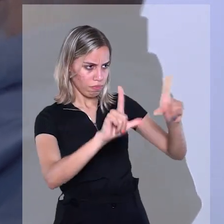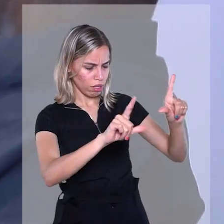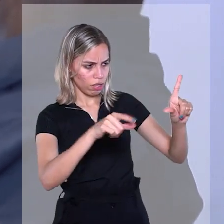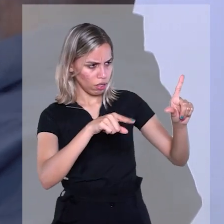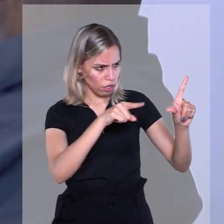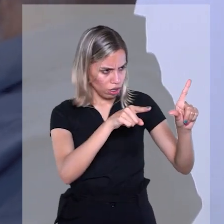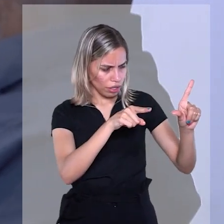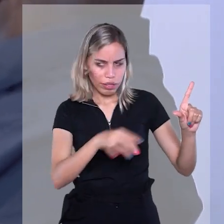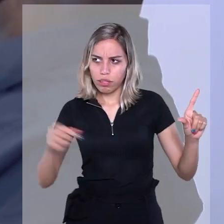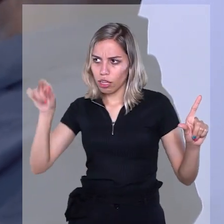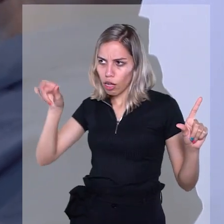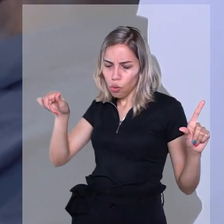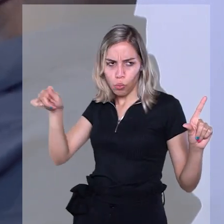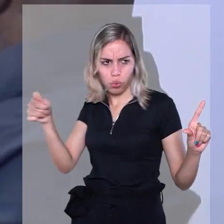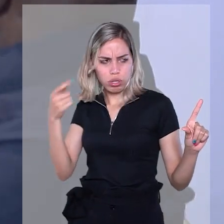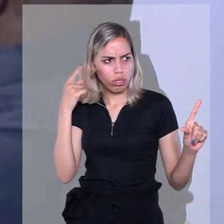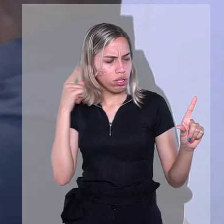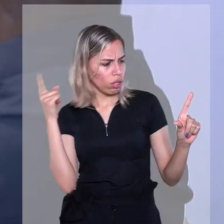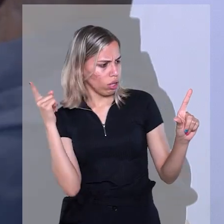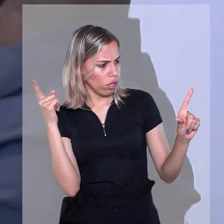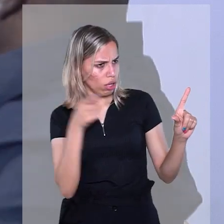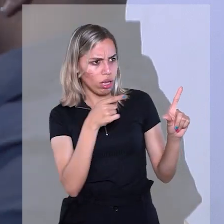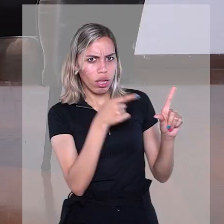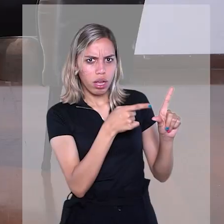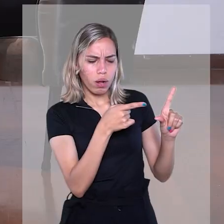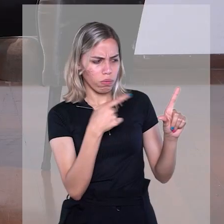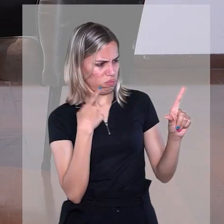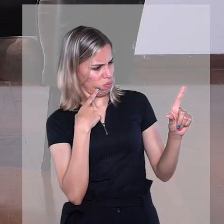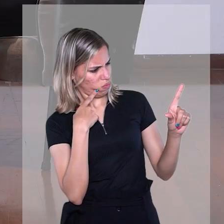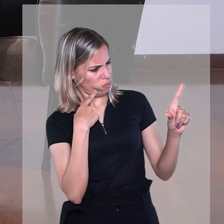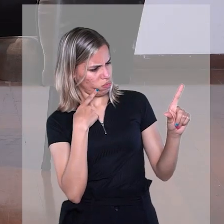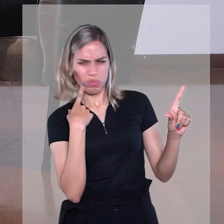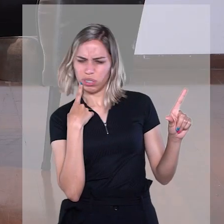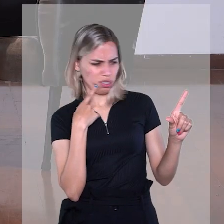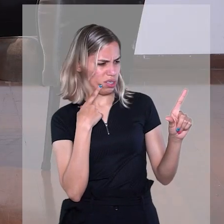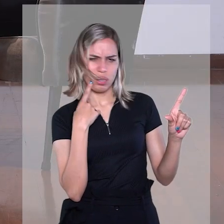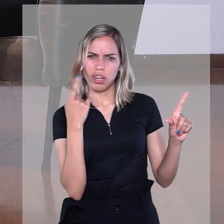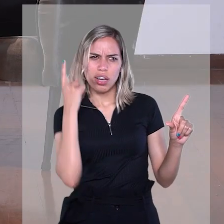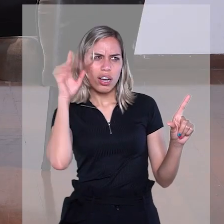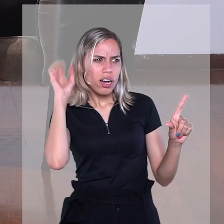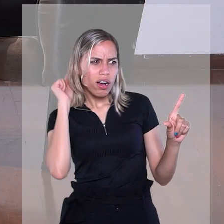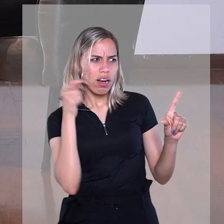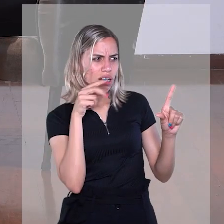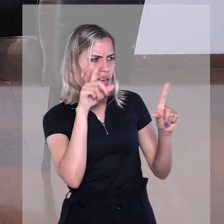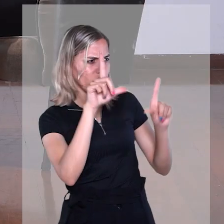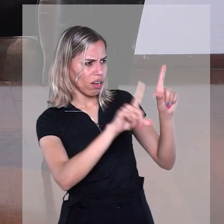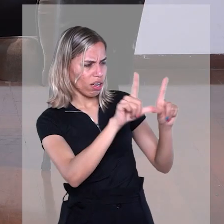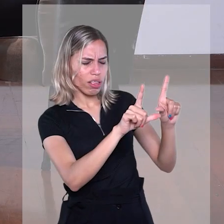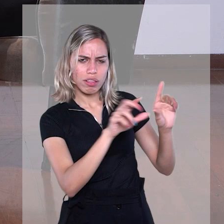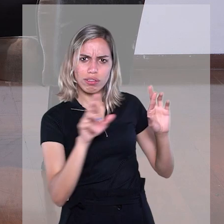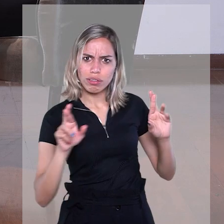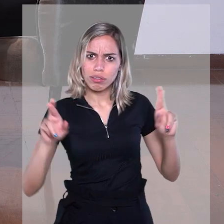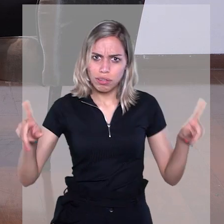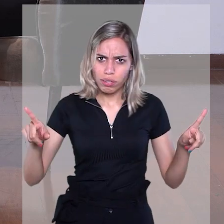e me decepciono sempre. Acho que você deveria começar a escutar com mais interesse, porque é inter-relação de